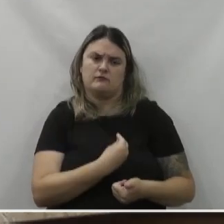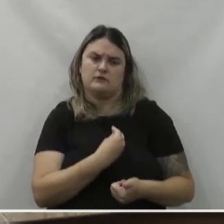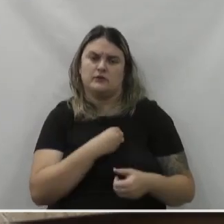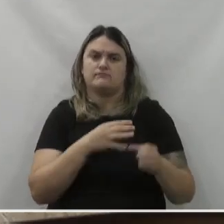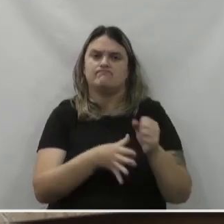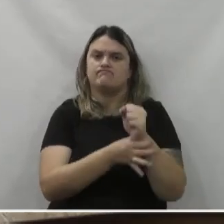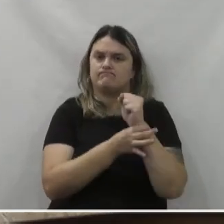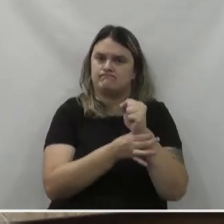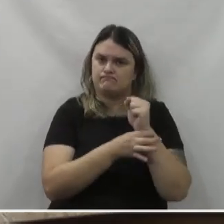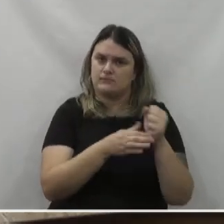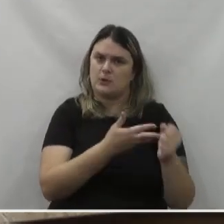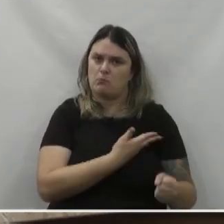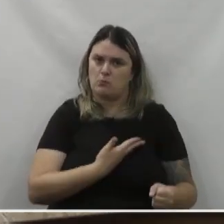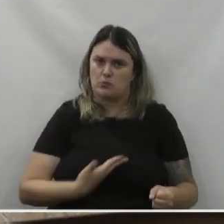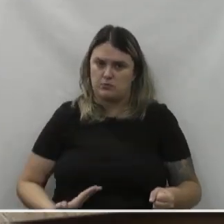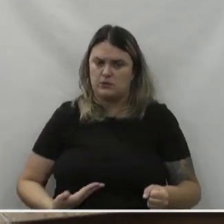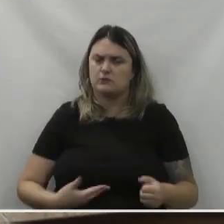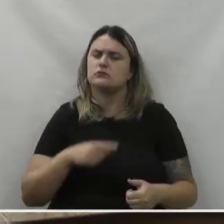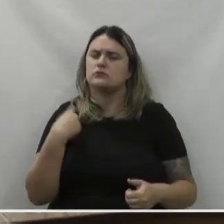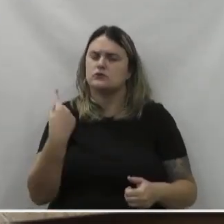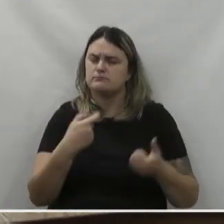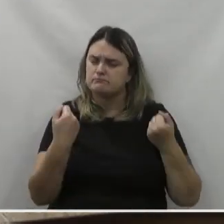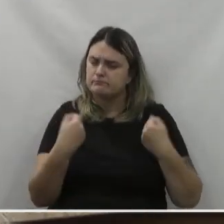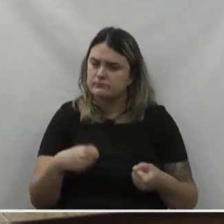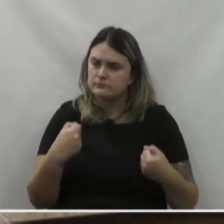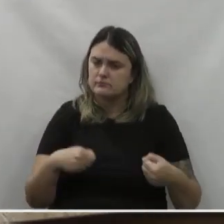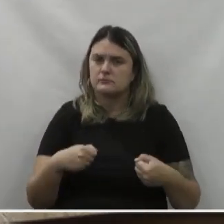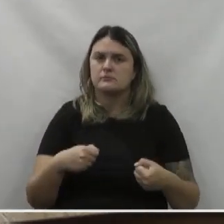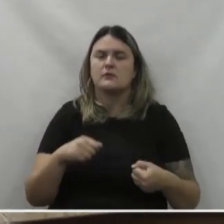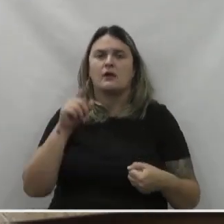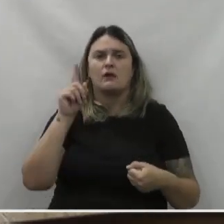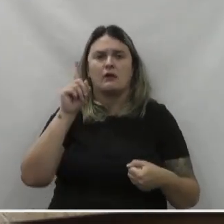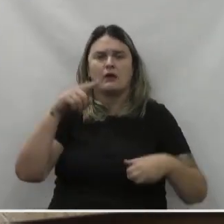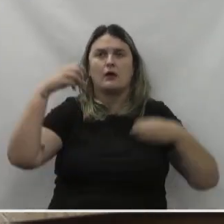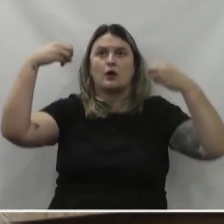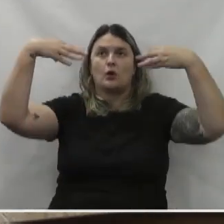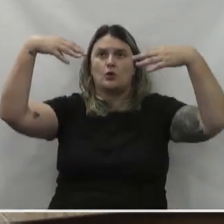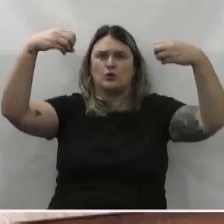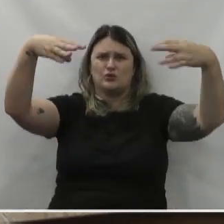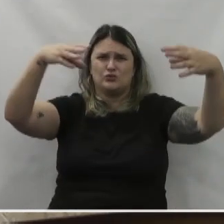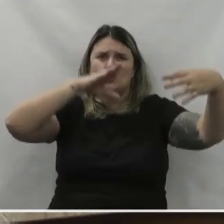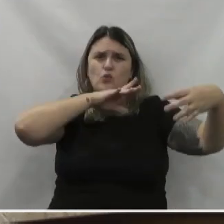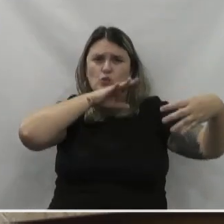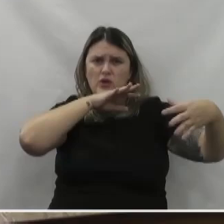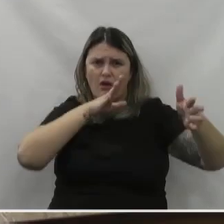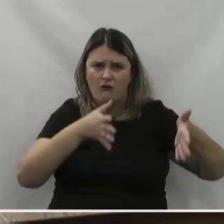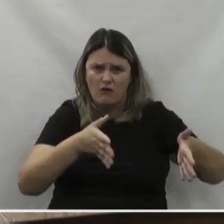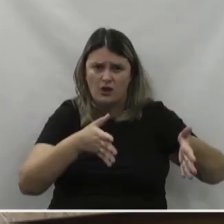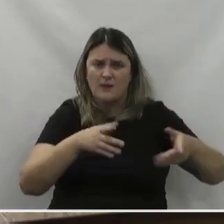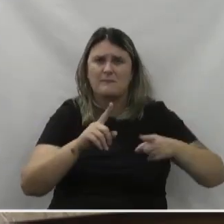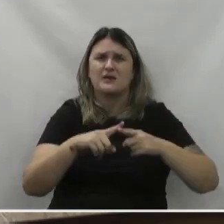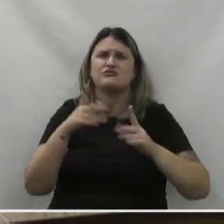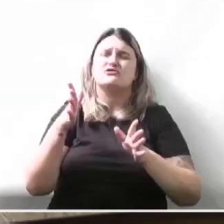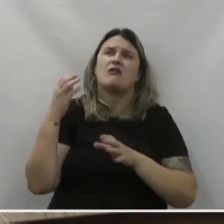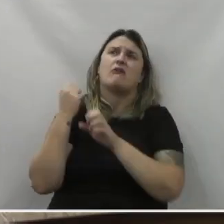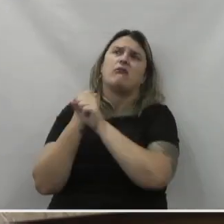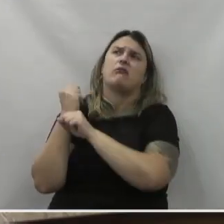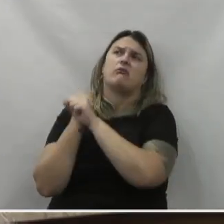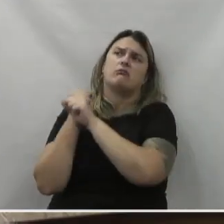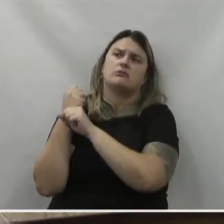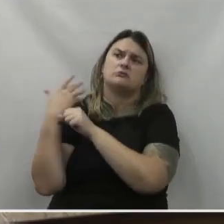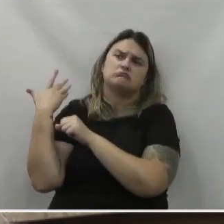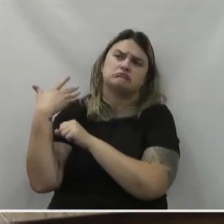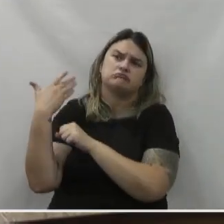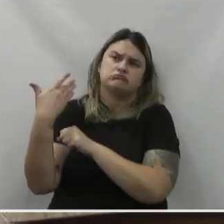segurança pública, merecemos. Realmente, ela é uma iluminação ruim, mas é de muitos anos.